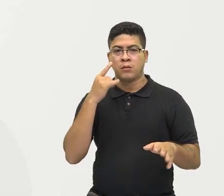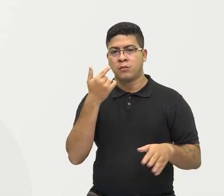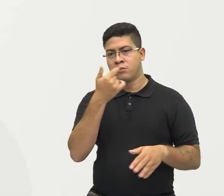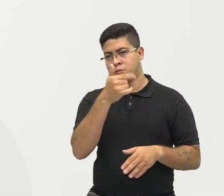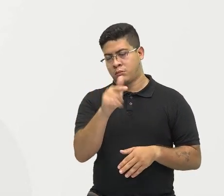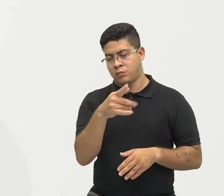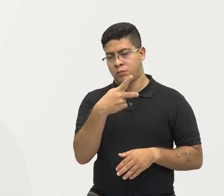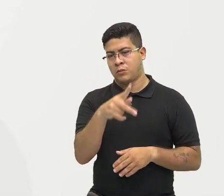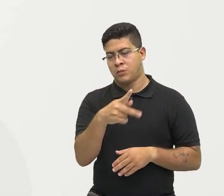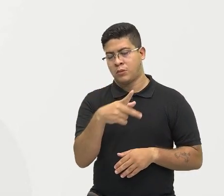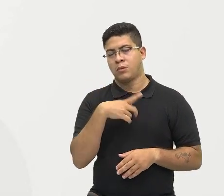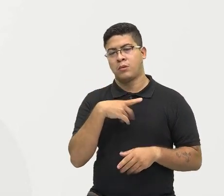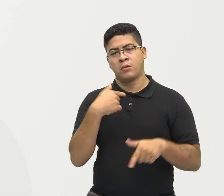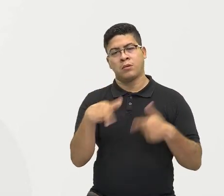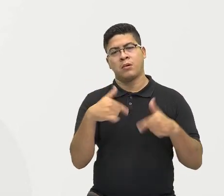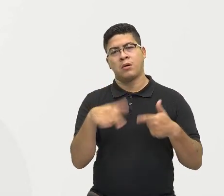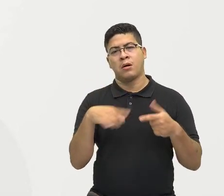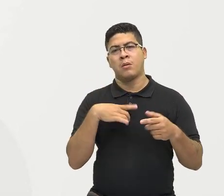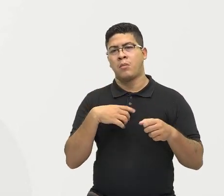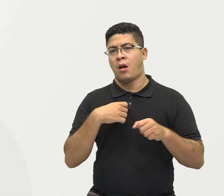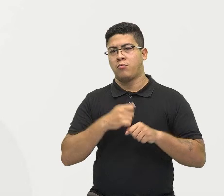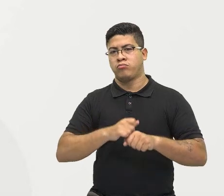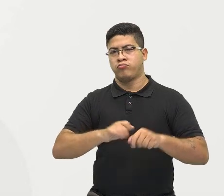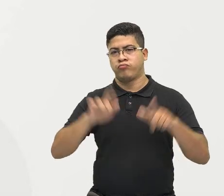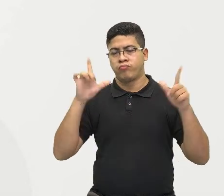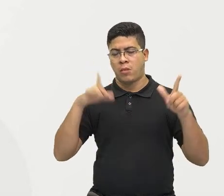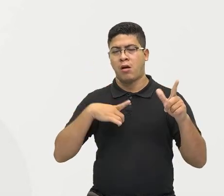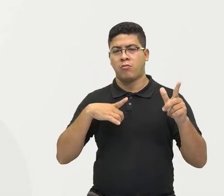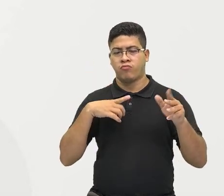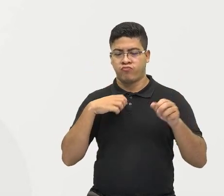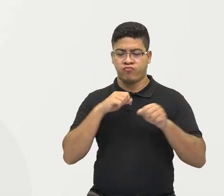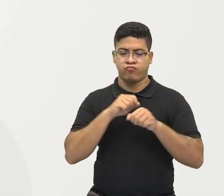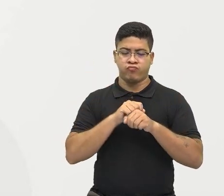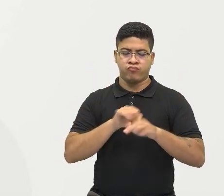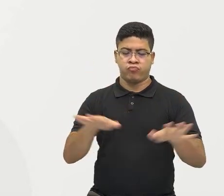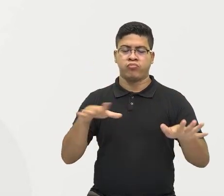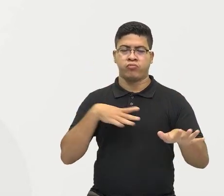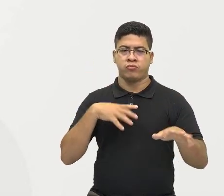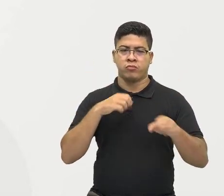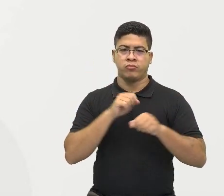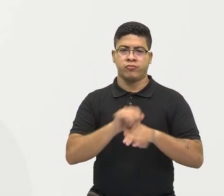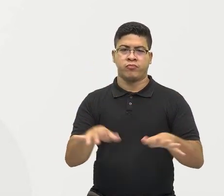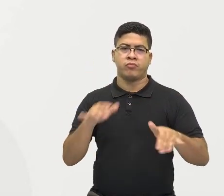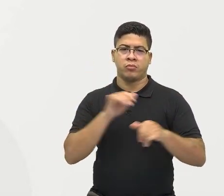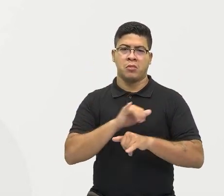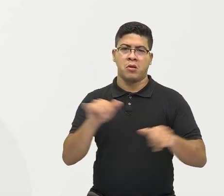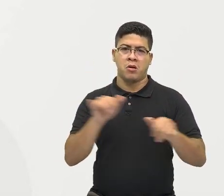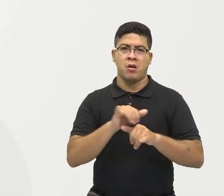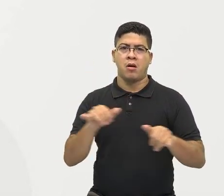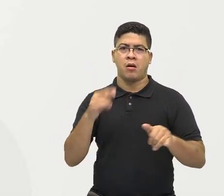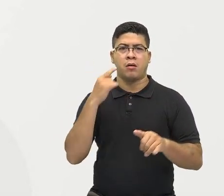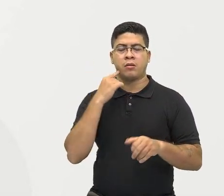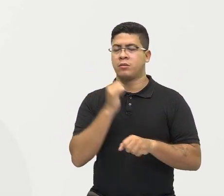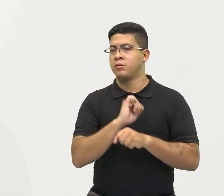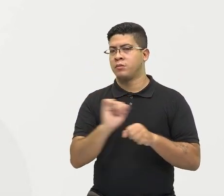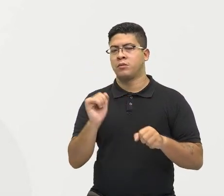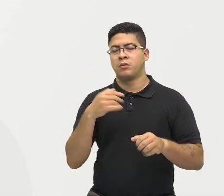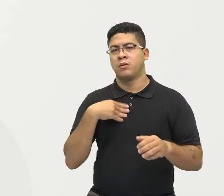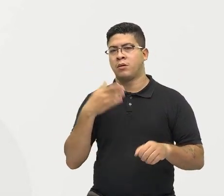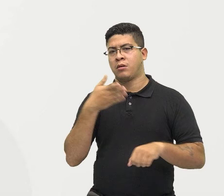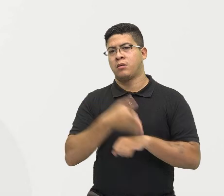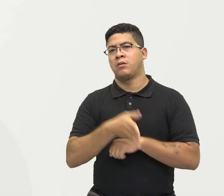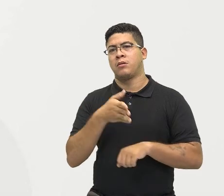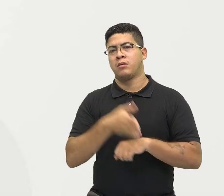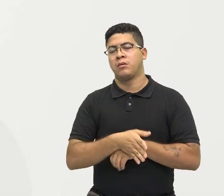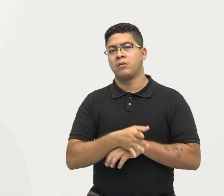para escandalizar a sociedade. Como que eles iam ajudar, né? Claro que eles não queriam que divulgassem esses